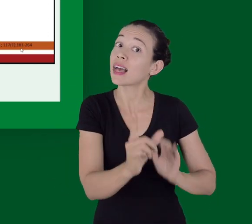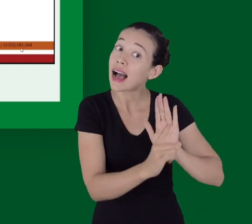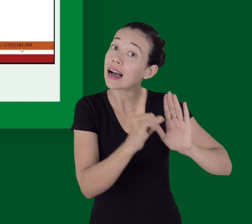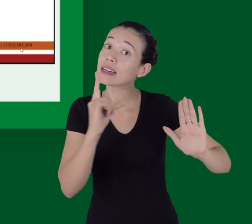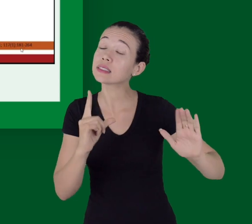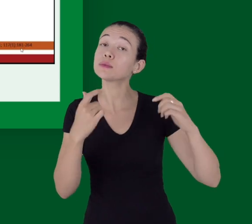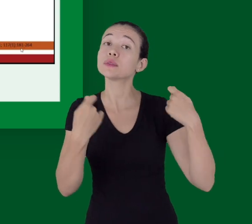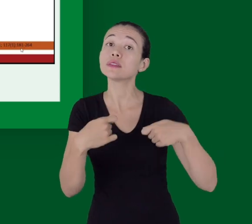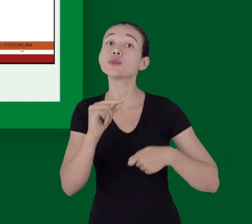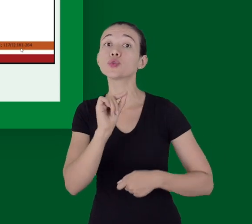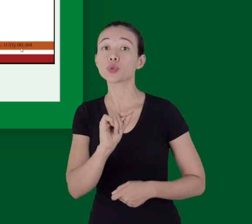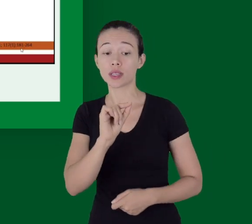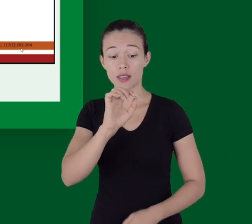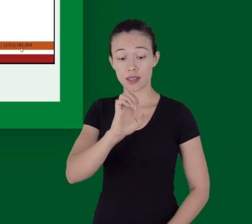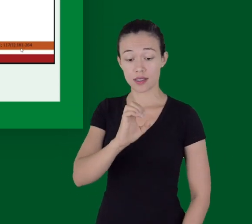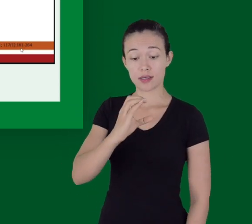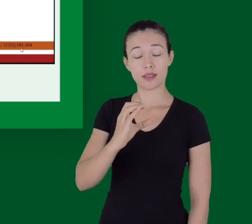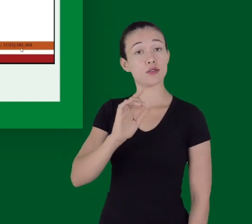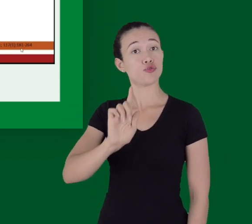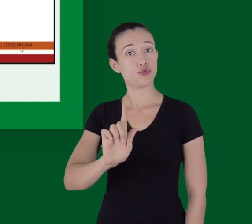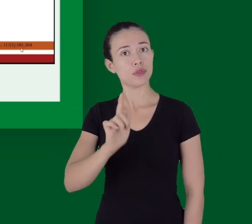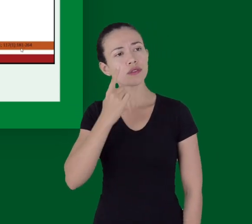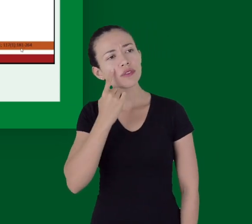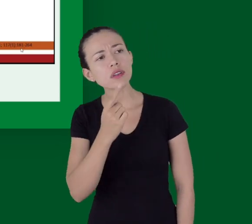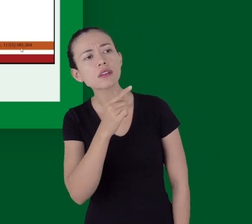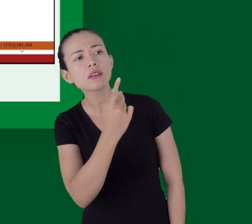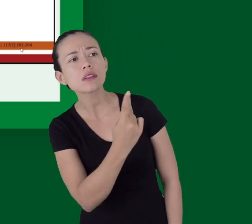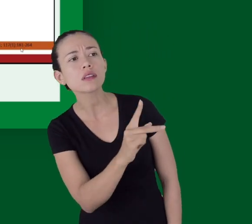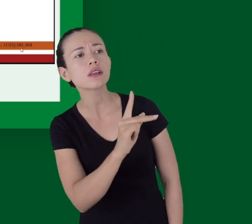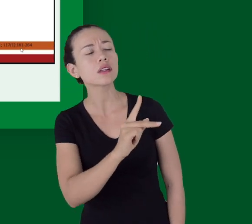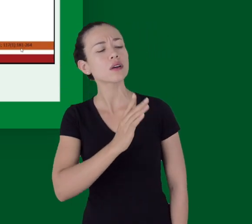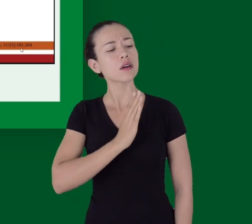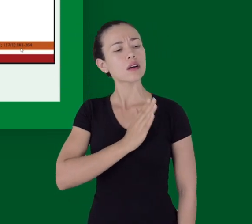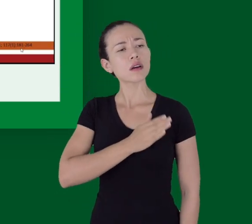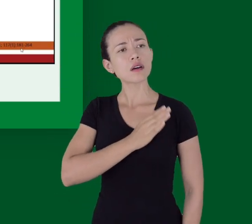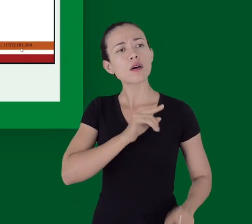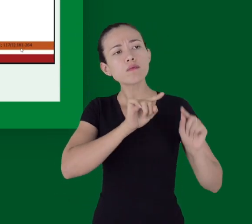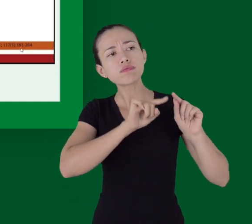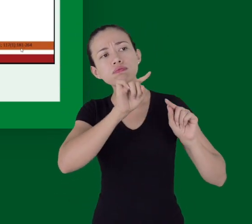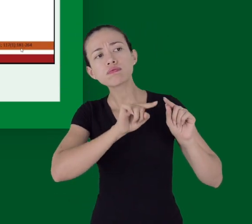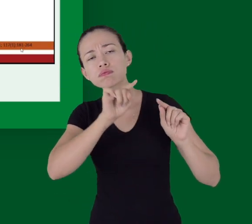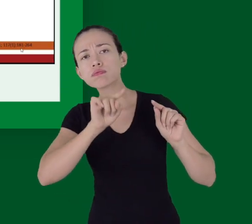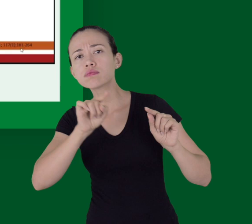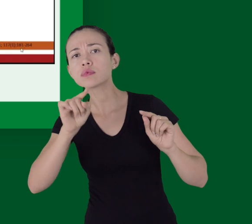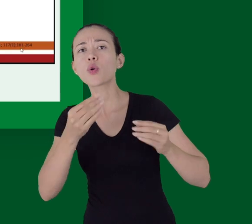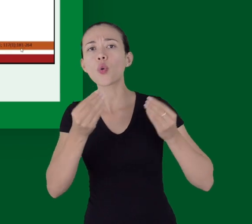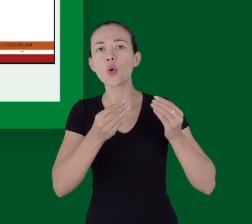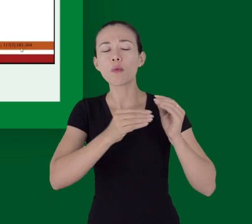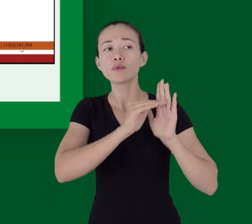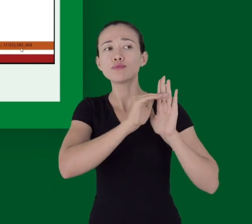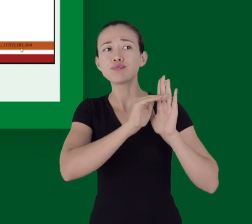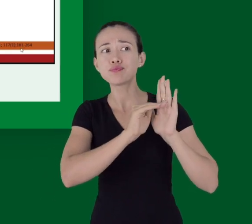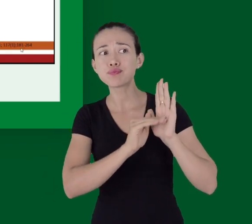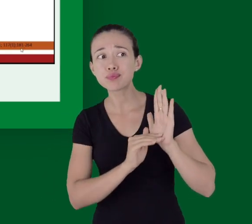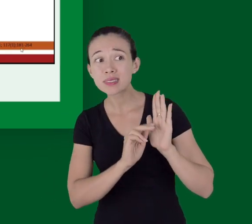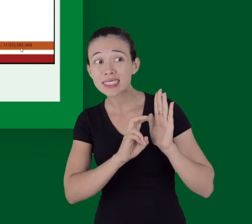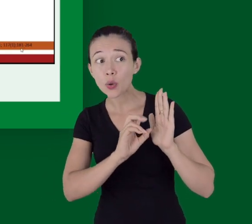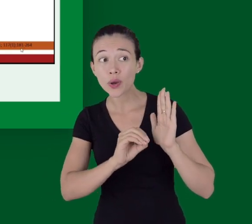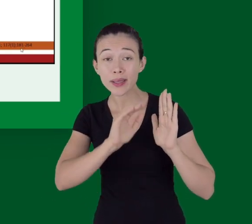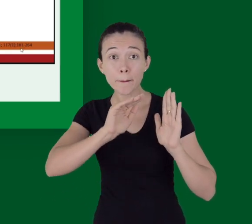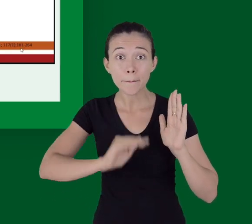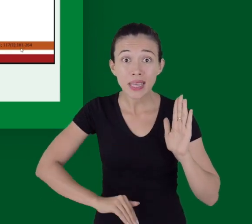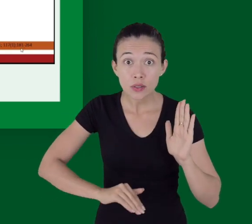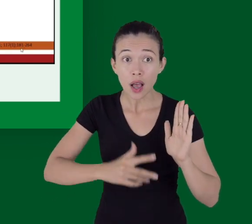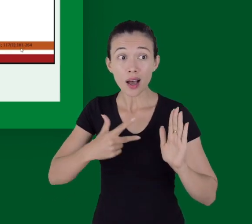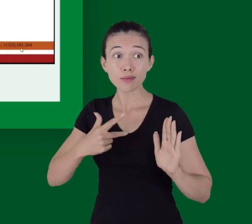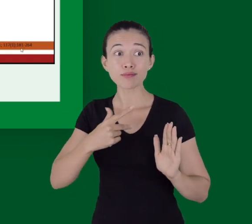a gente não pode fazer morfina, porque ela tende a fazer hipotensão também. E se for infarto de ventrículo direito, como que eu vou saber se tem um infarto de